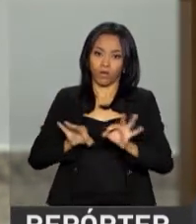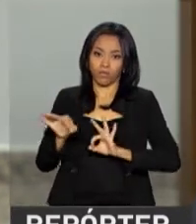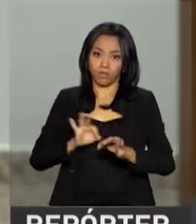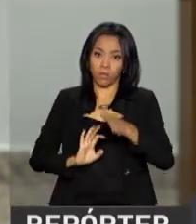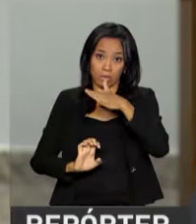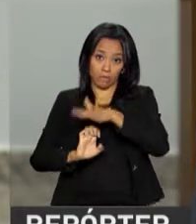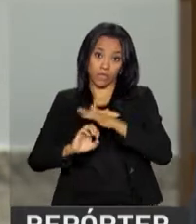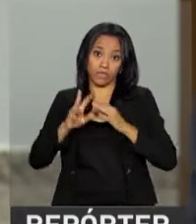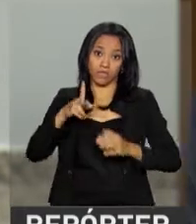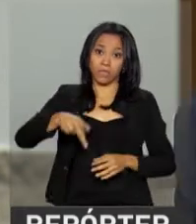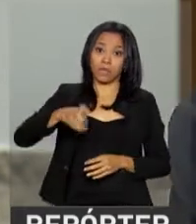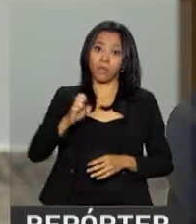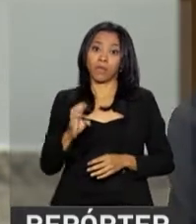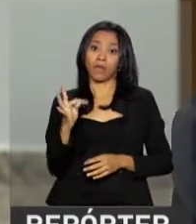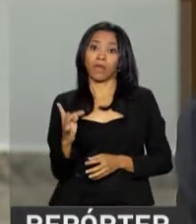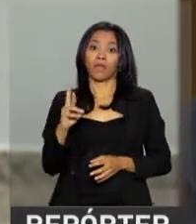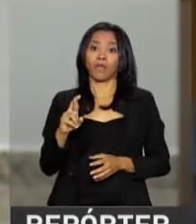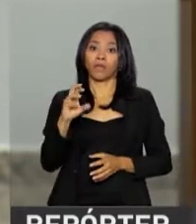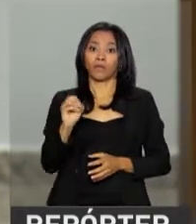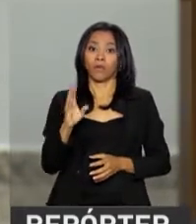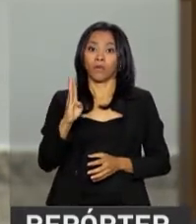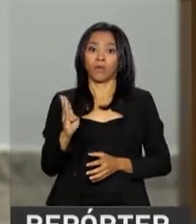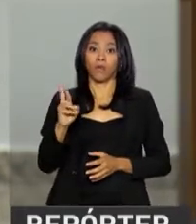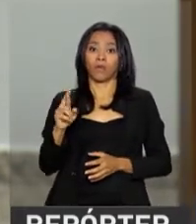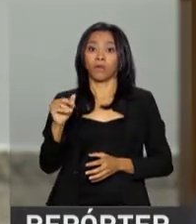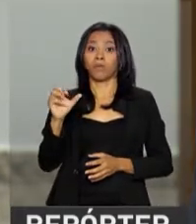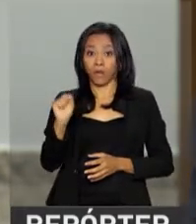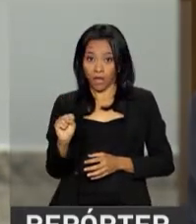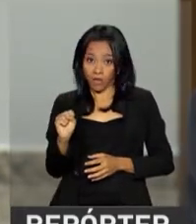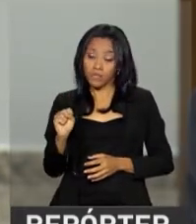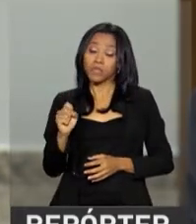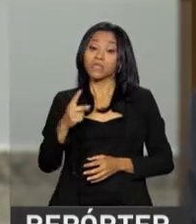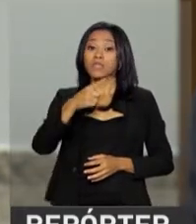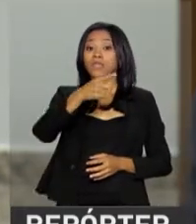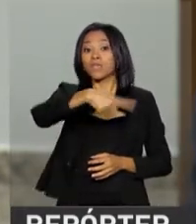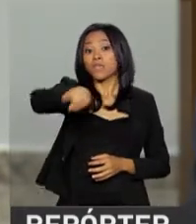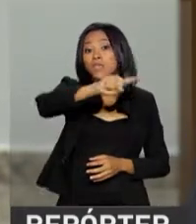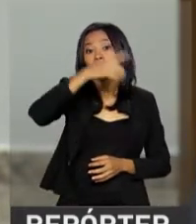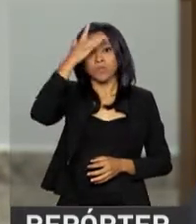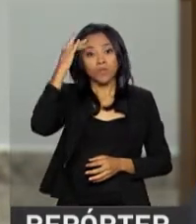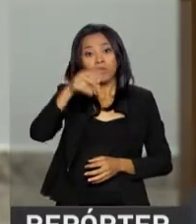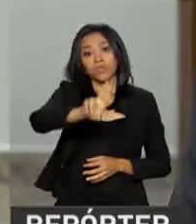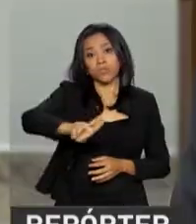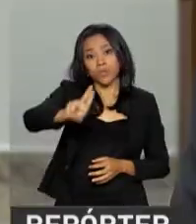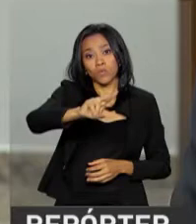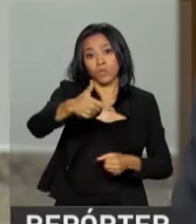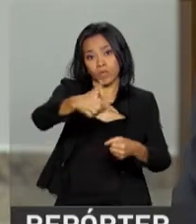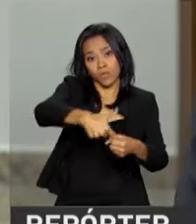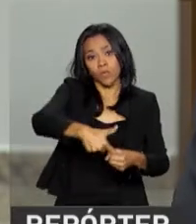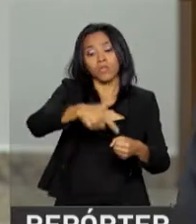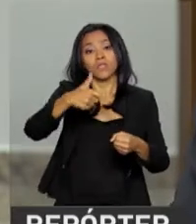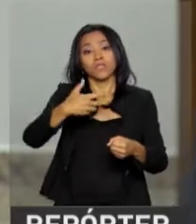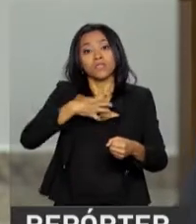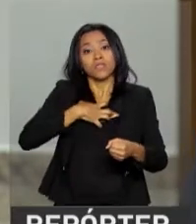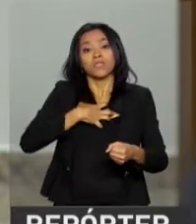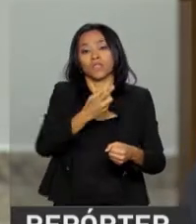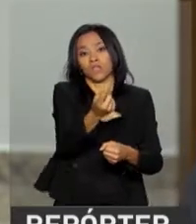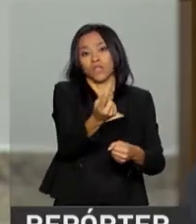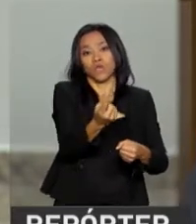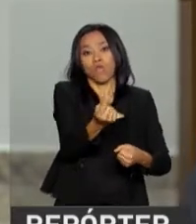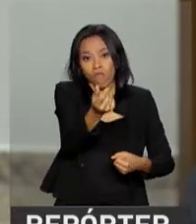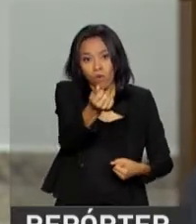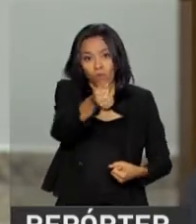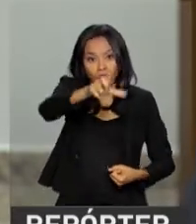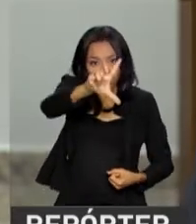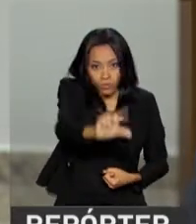gere as conseqüências no bolso do consumidor a disputa a concorrência entre